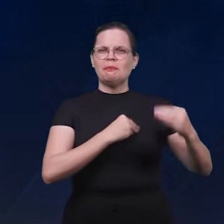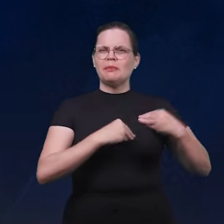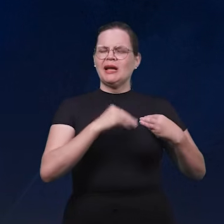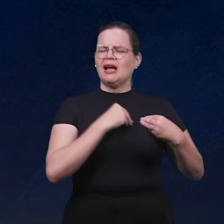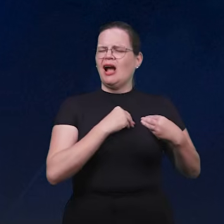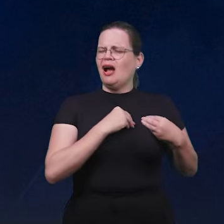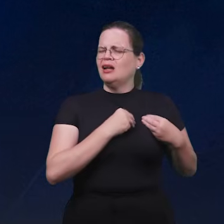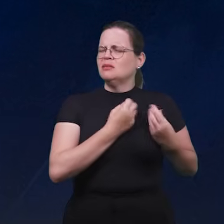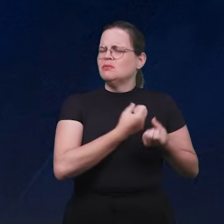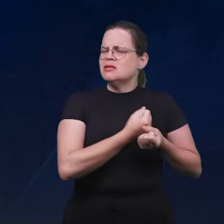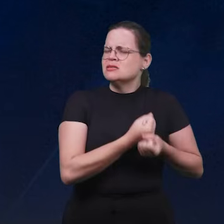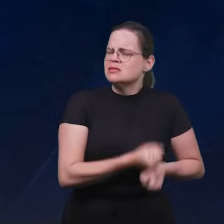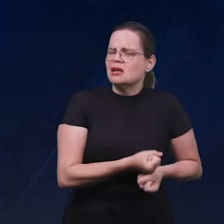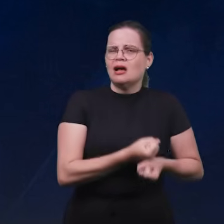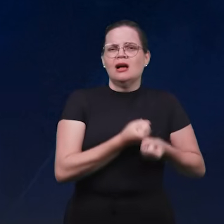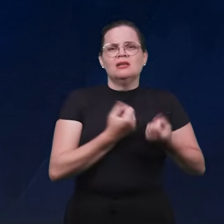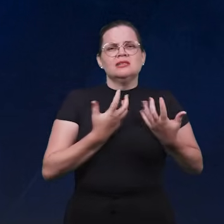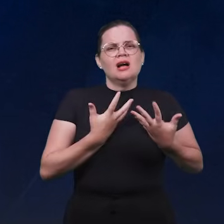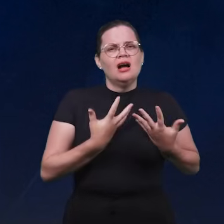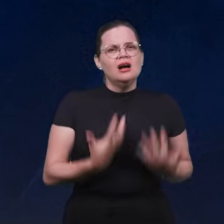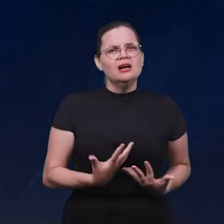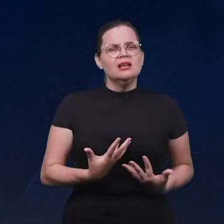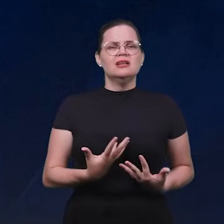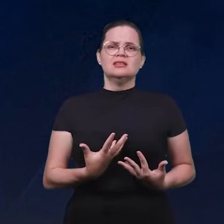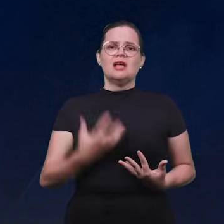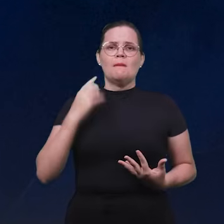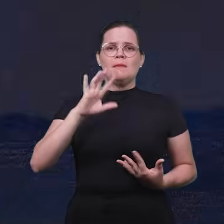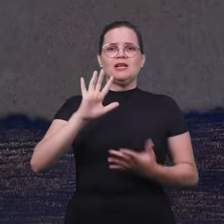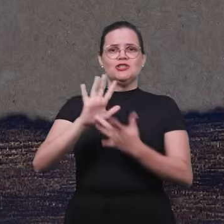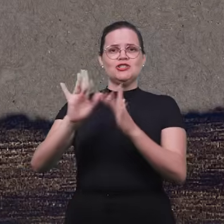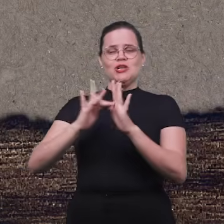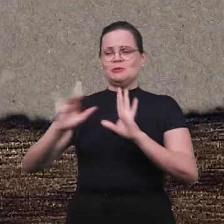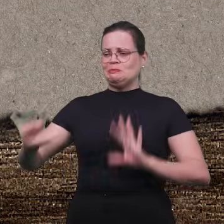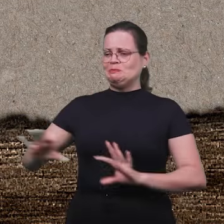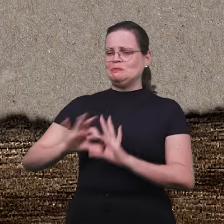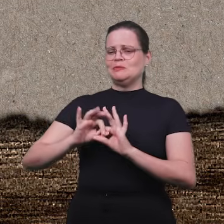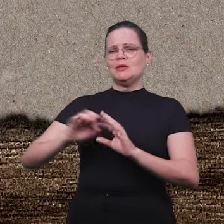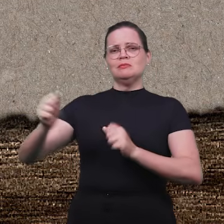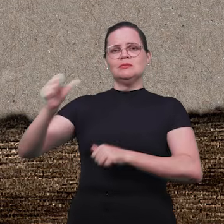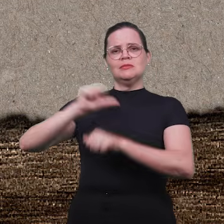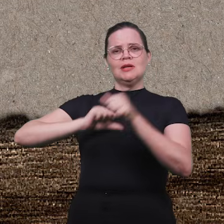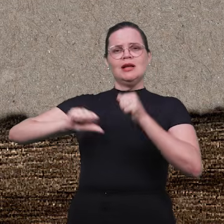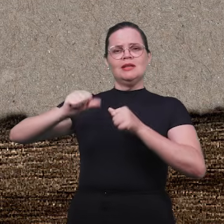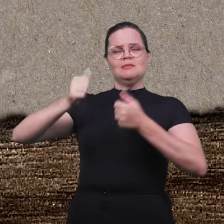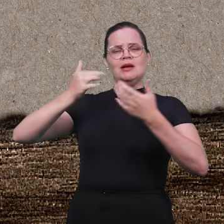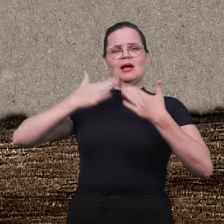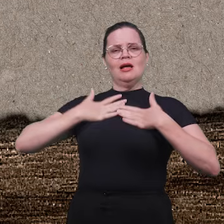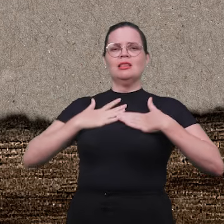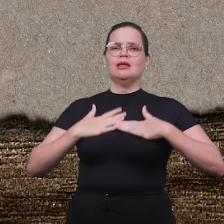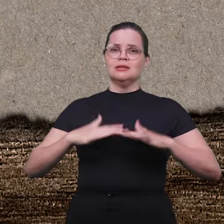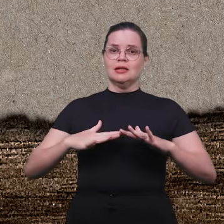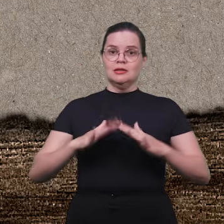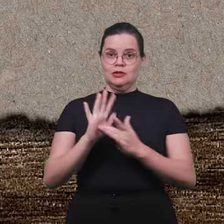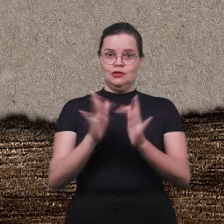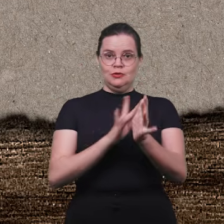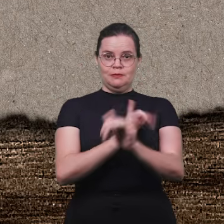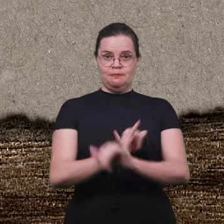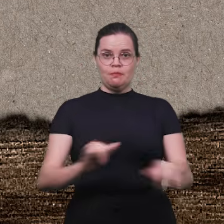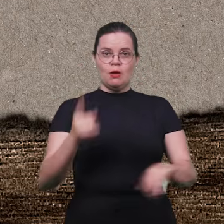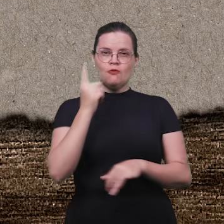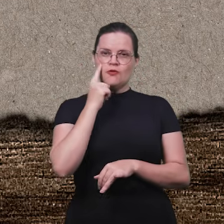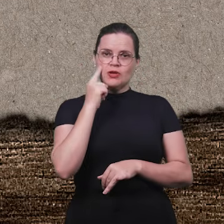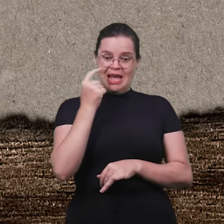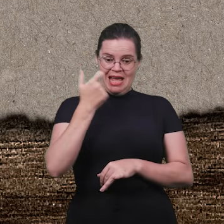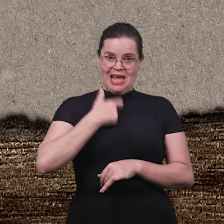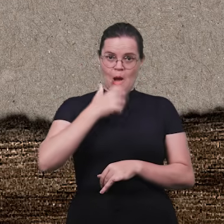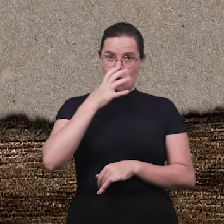todo o cansaço para nossas almas. E Jesus disse exatamente assim: tomai sobre vós o meu jugo e aprendei de